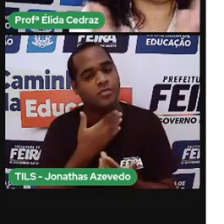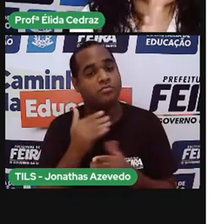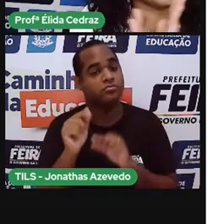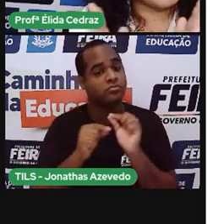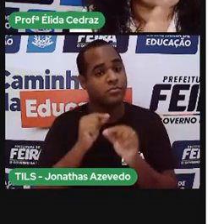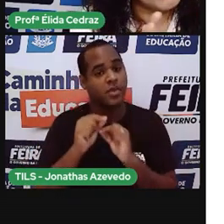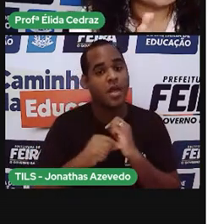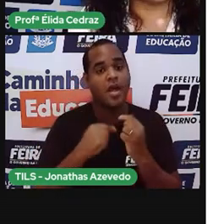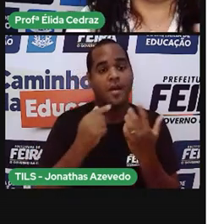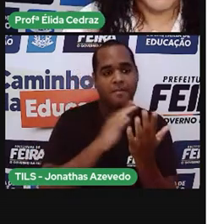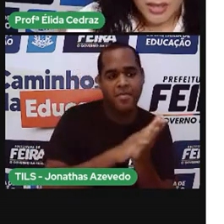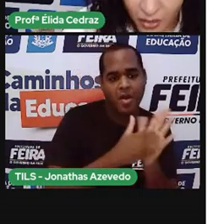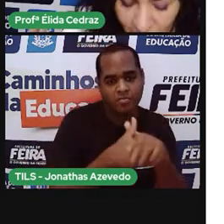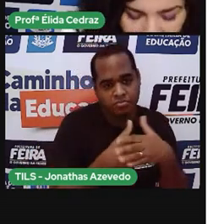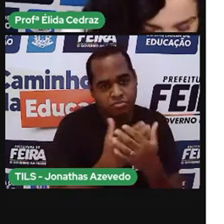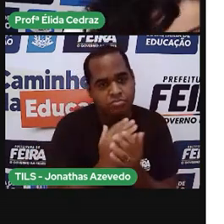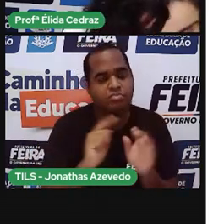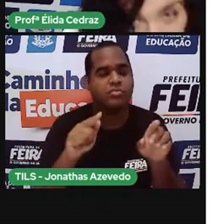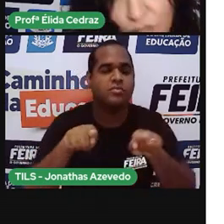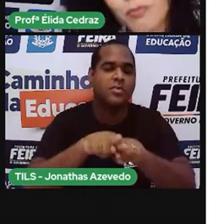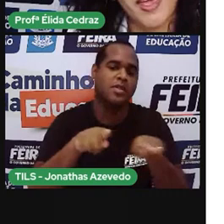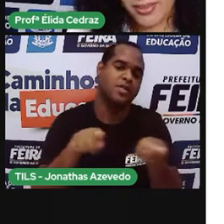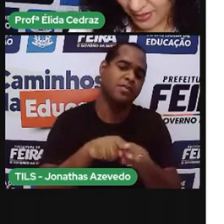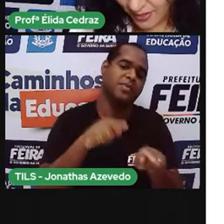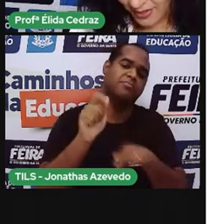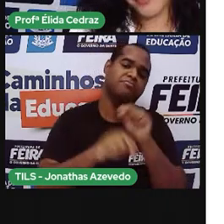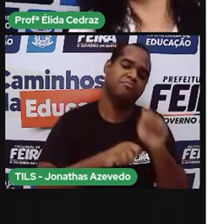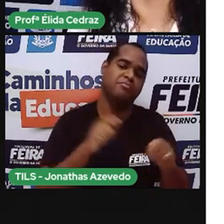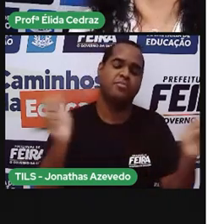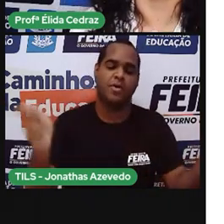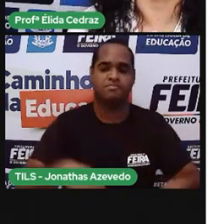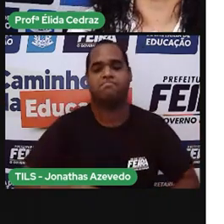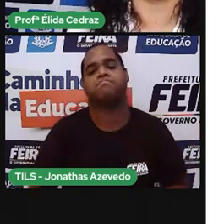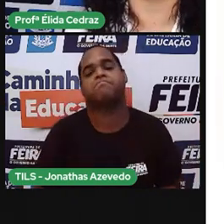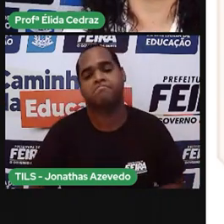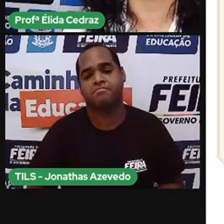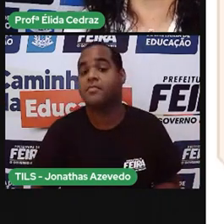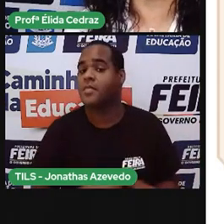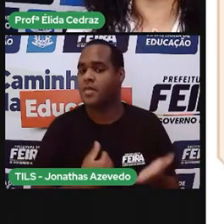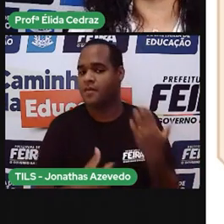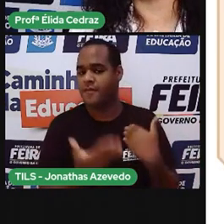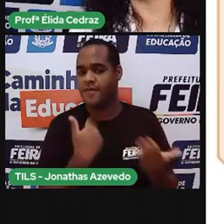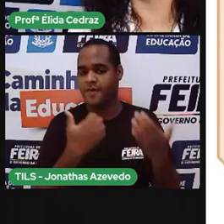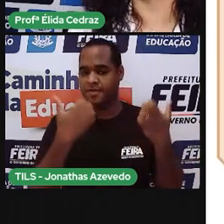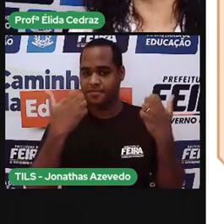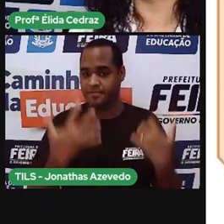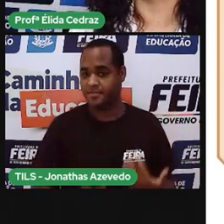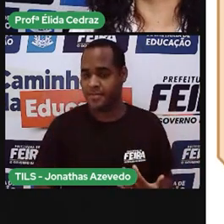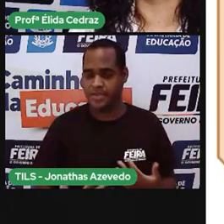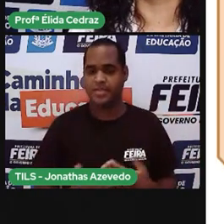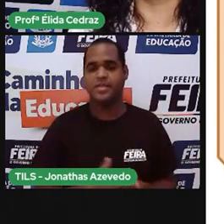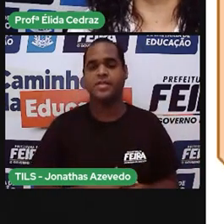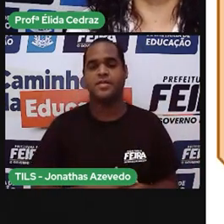com o bater das mãos e o bater dos pés. Vamos lá.